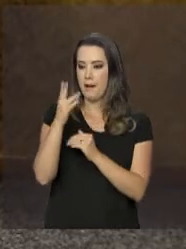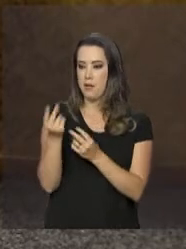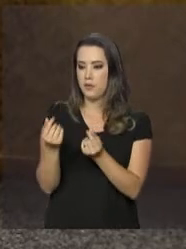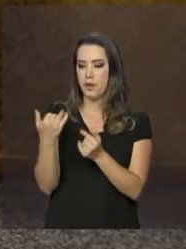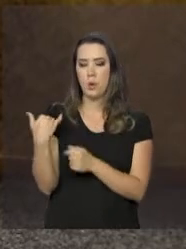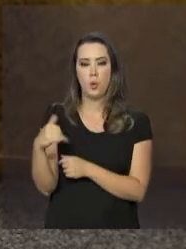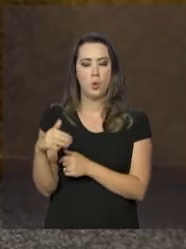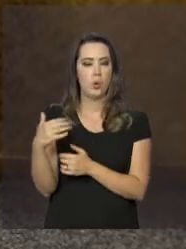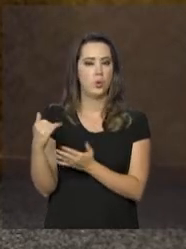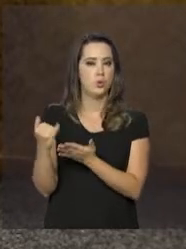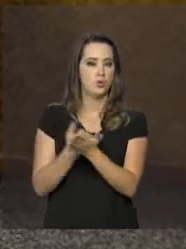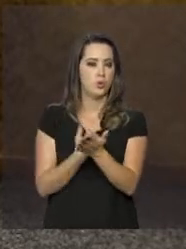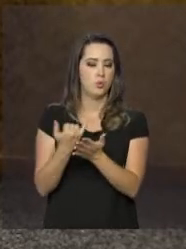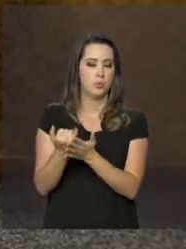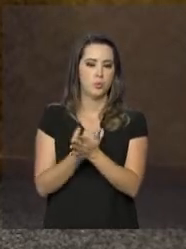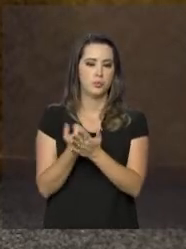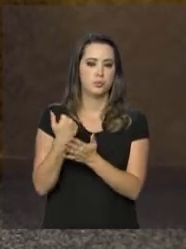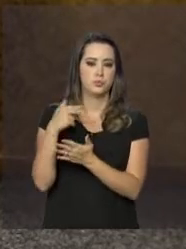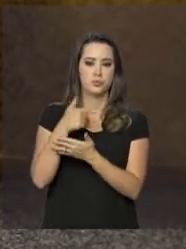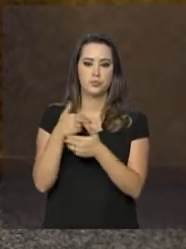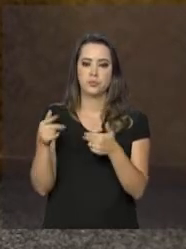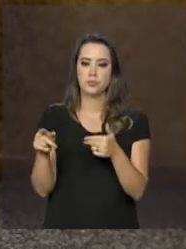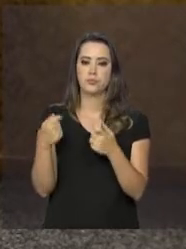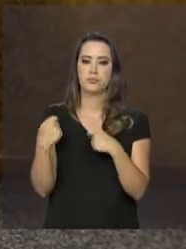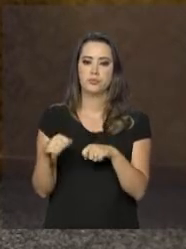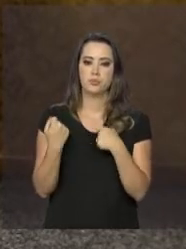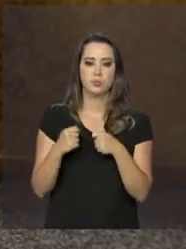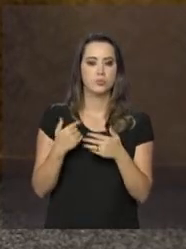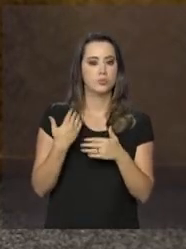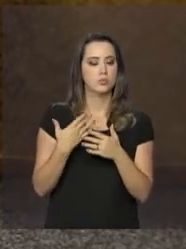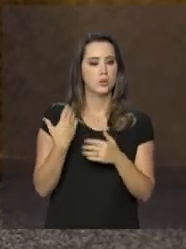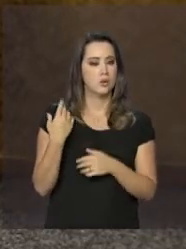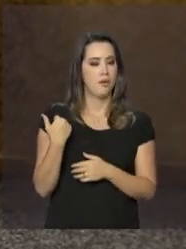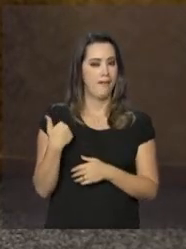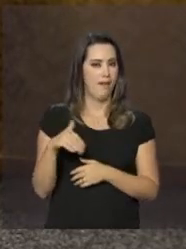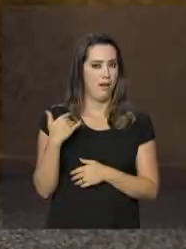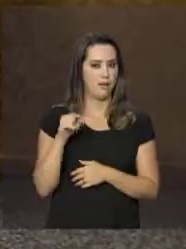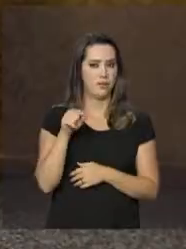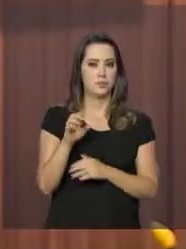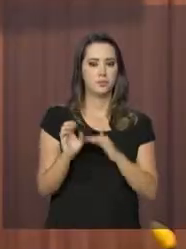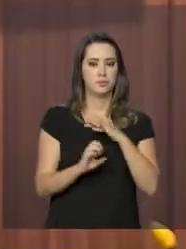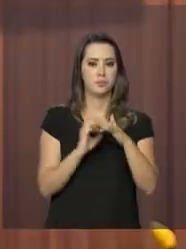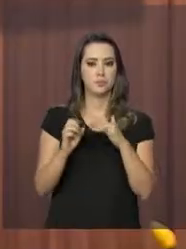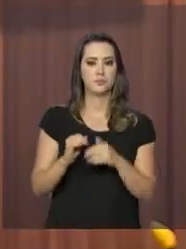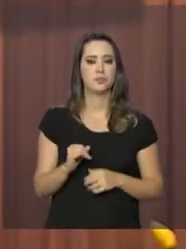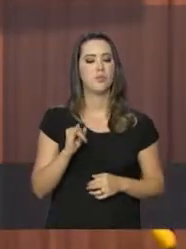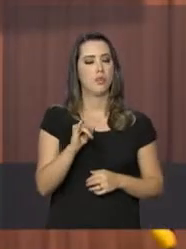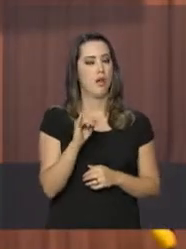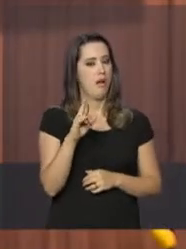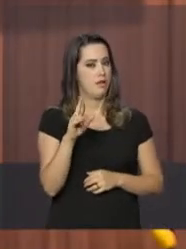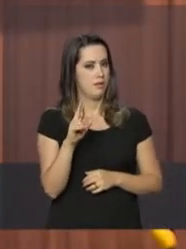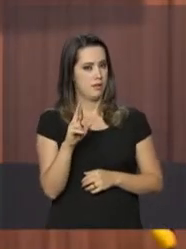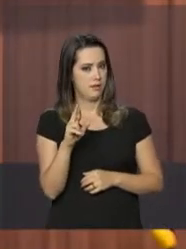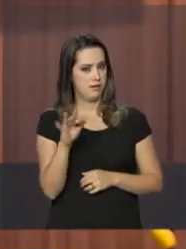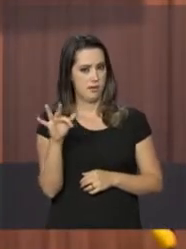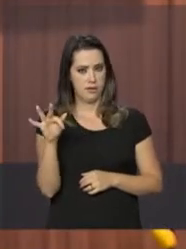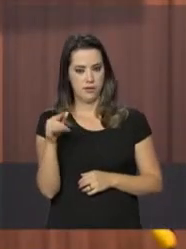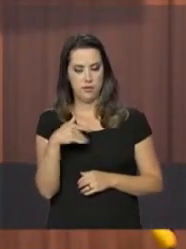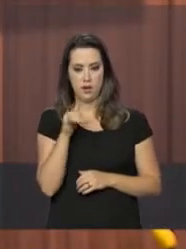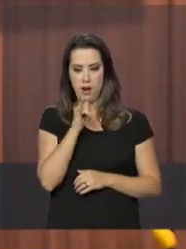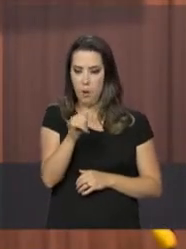tributária vai aumentar as obrigações acessórias e vai onerar bem mais a empresa segundo a receita federal estão sendo